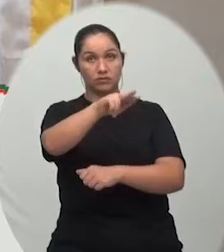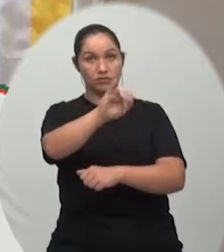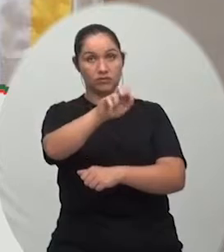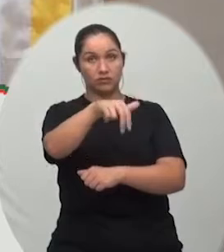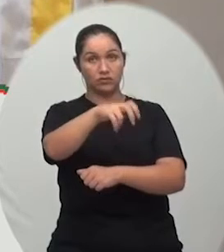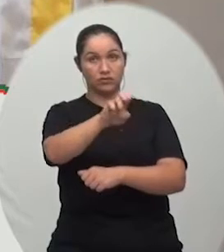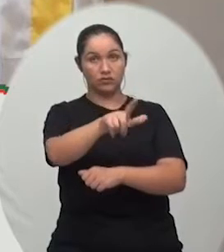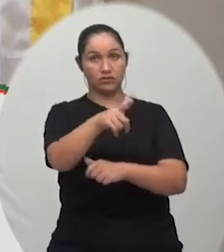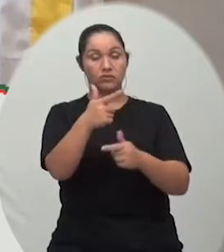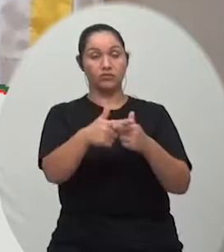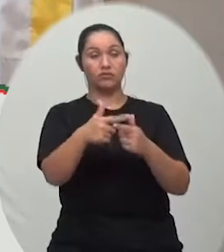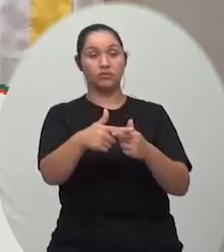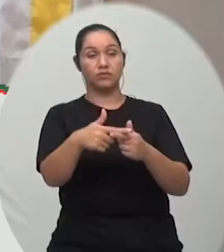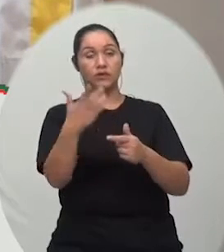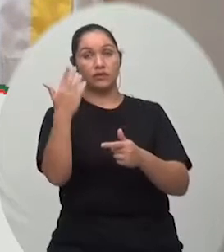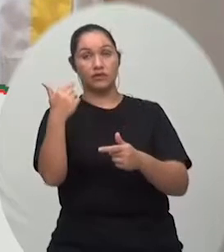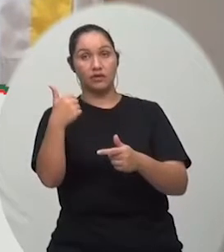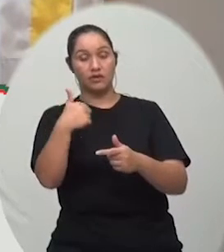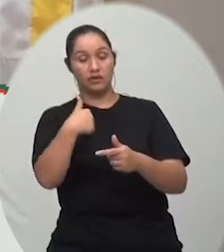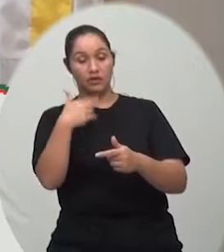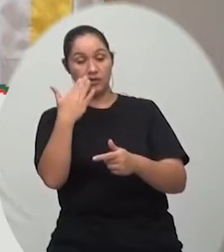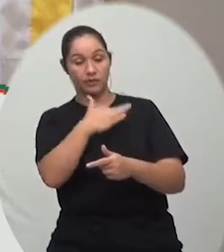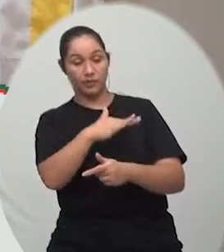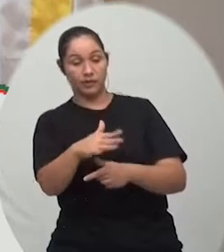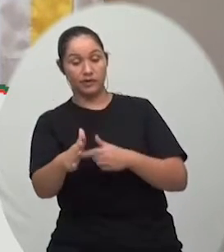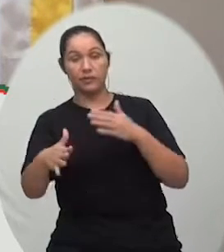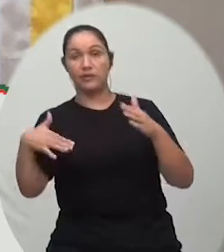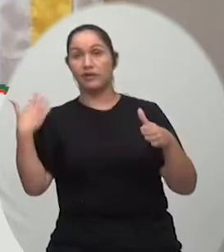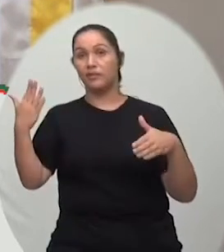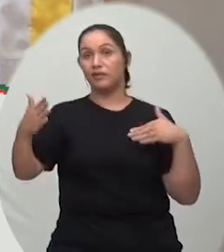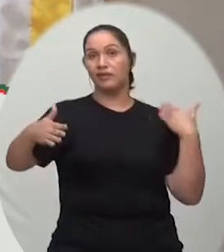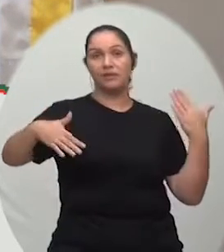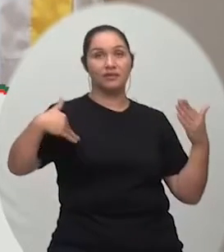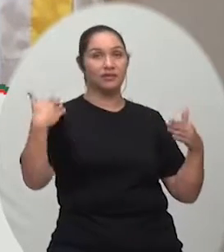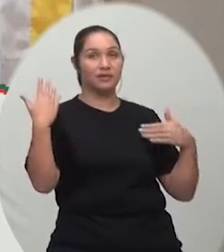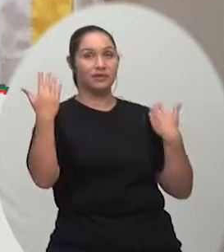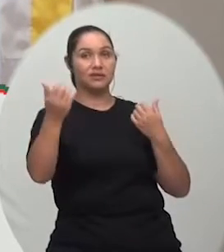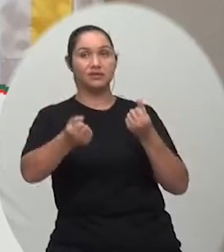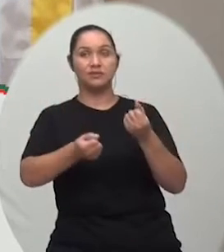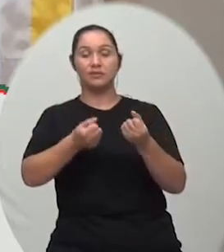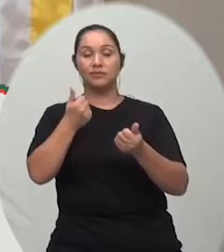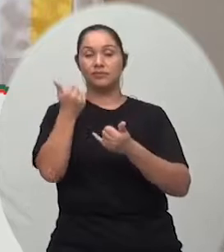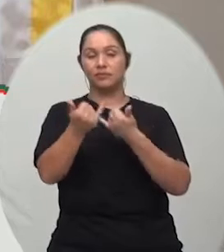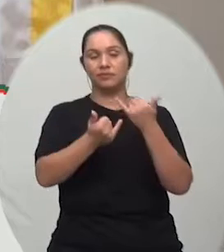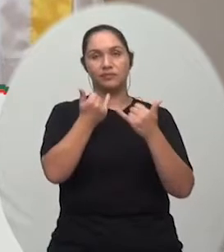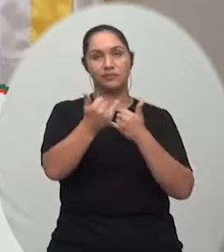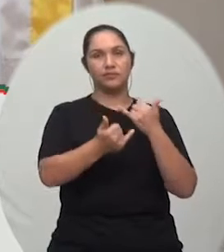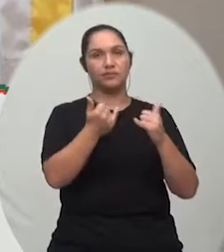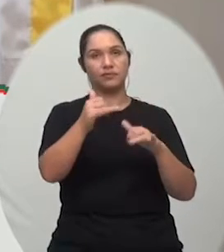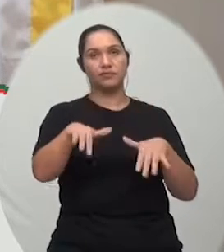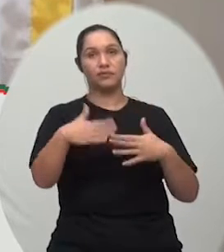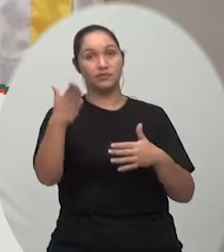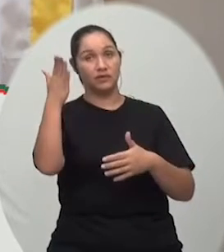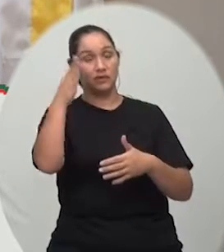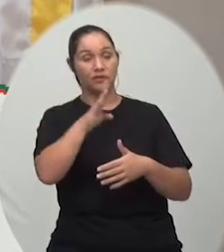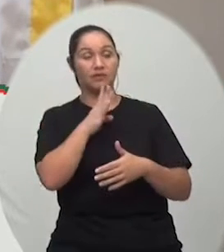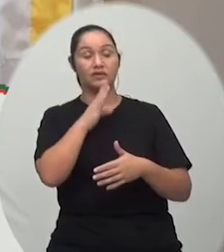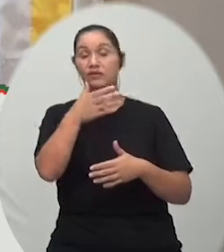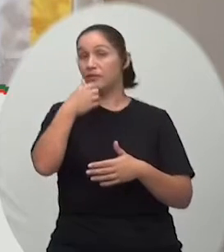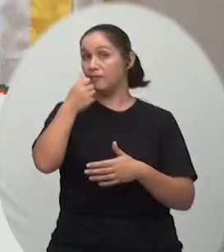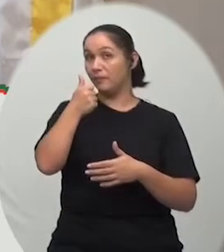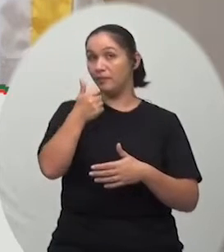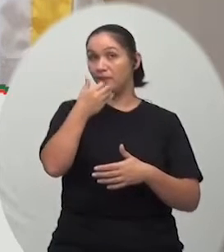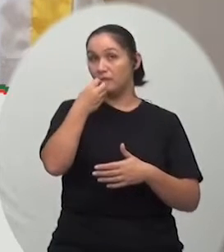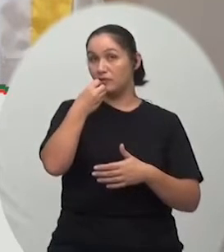circulou na nossa infância e conhece esse gargalo do trânsito de Criciúma desde a vida toda.